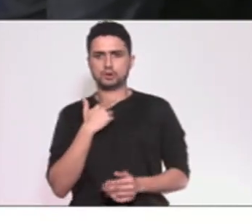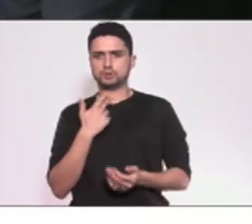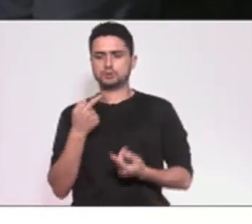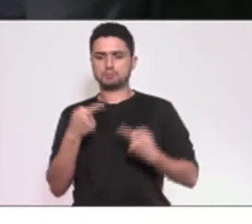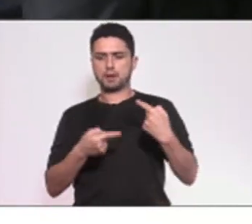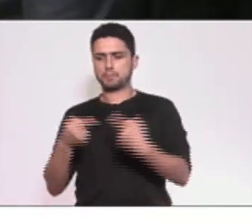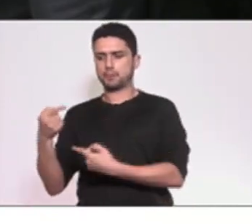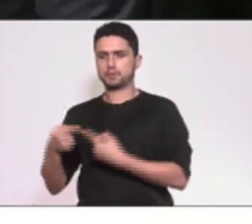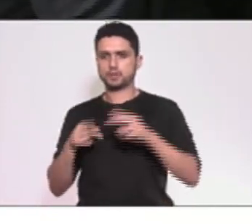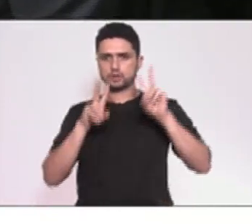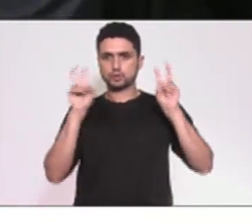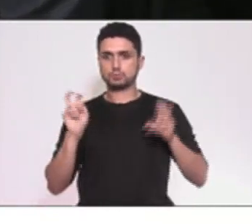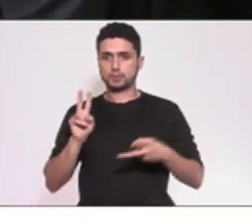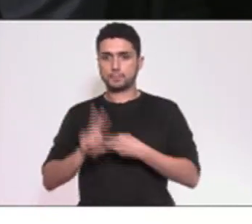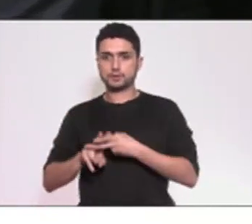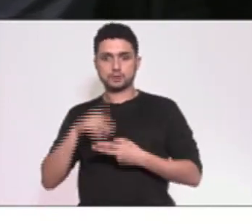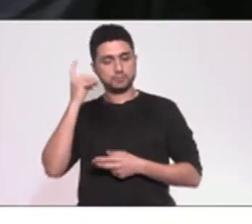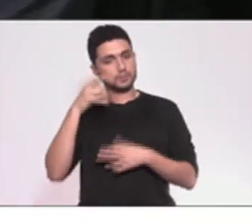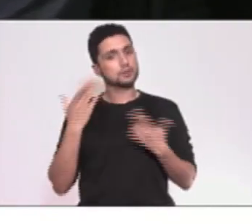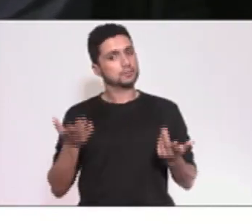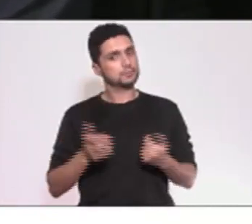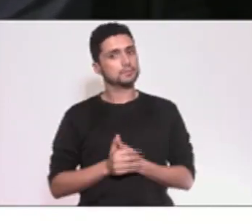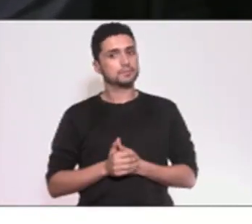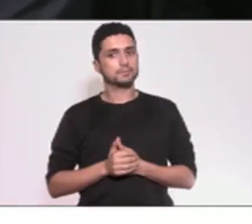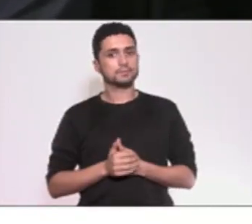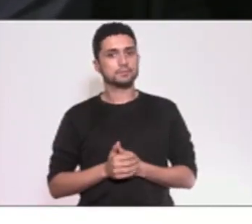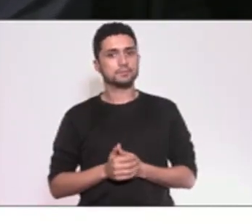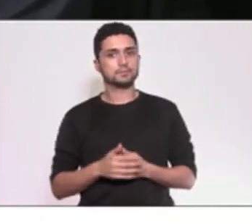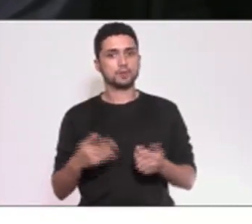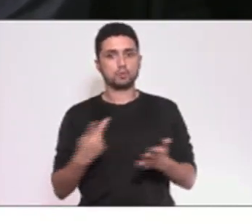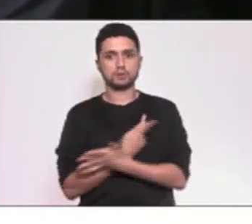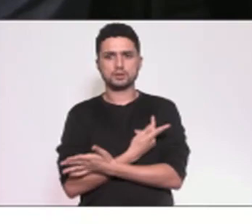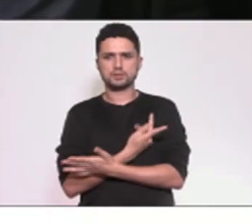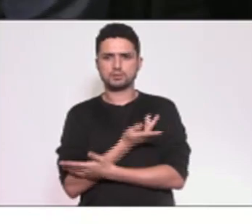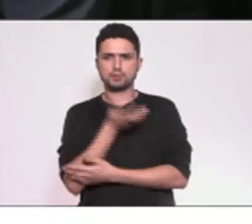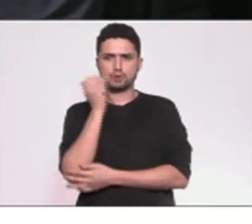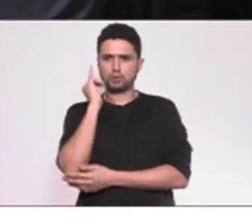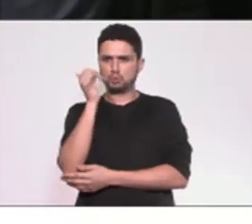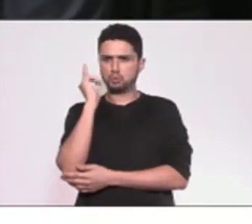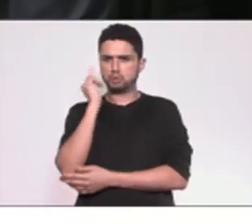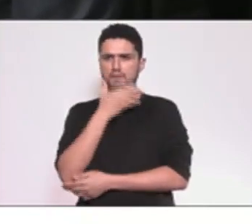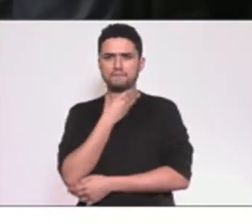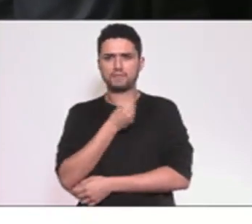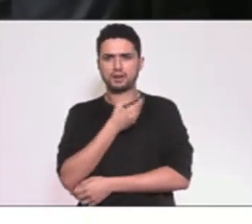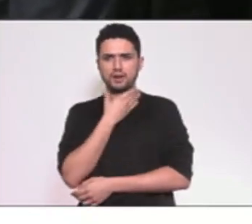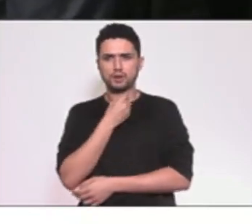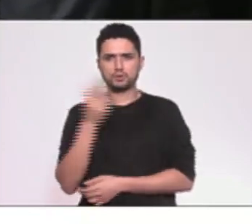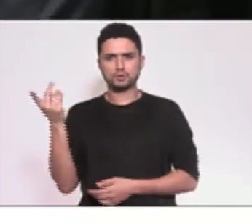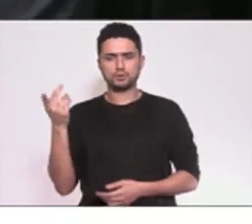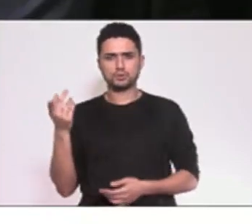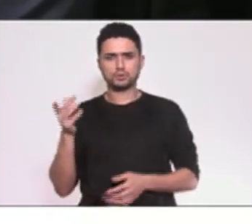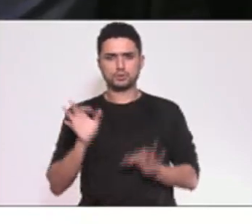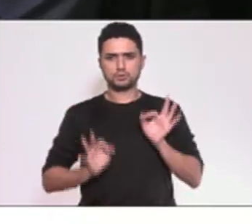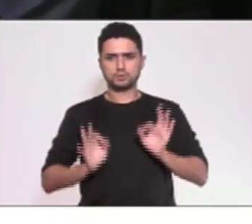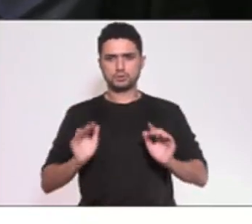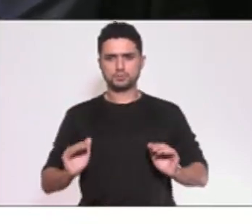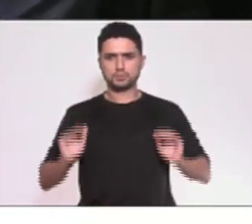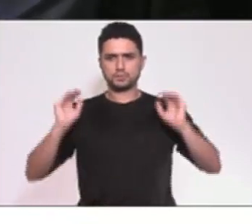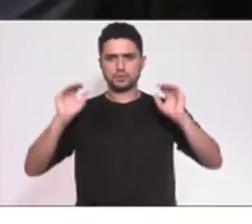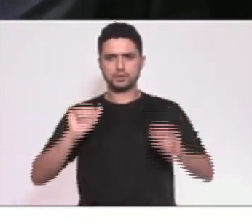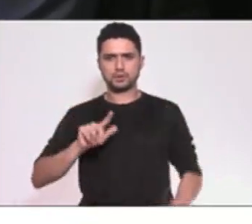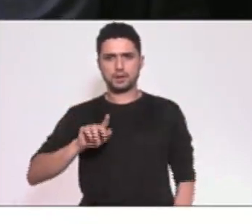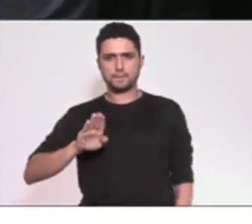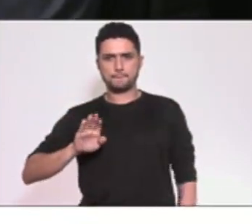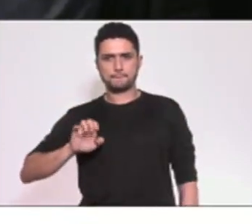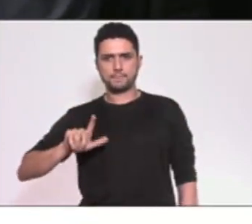deputados, resultando na consignação de declarações falsas por parte do desembargador Abel Gomes, que